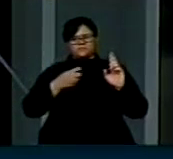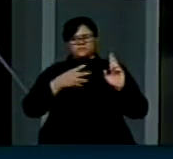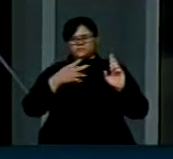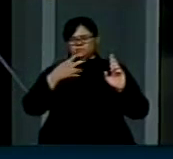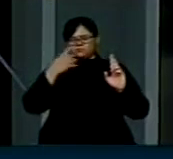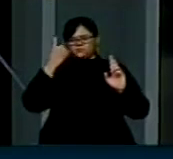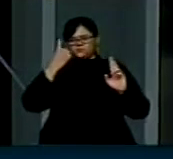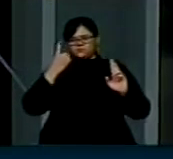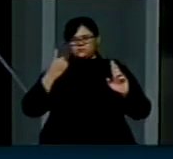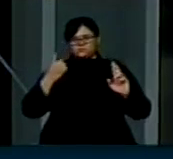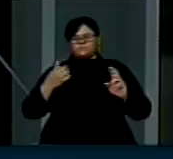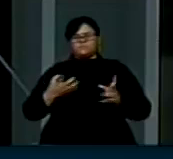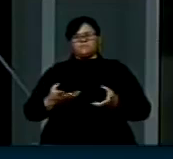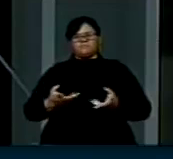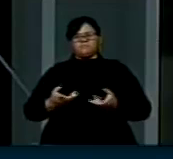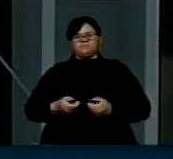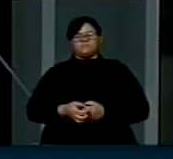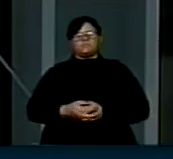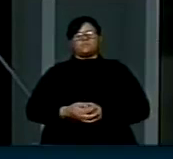parlamentar